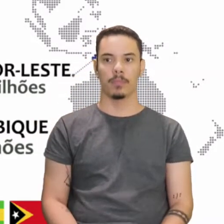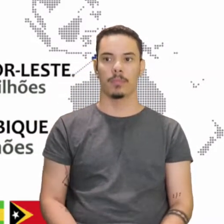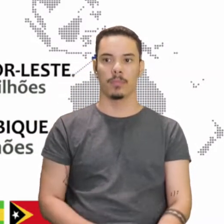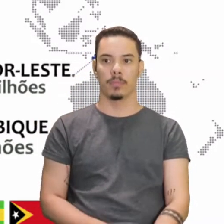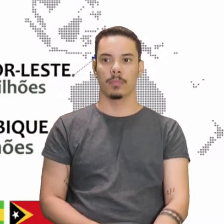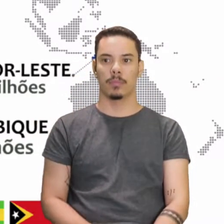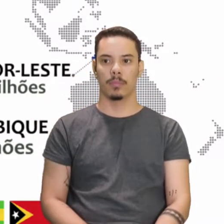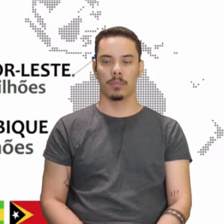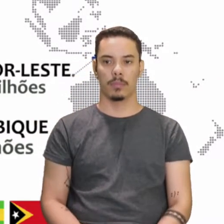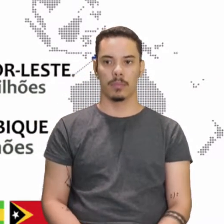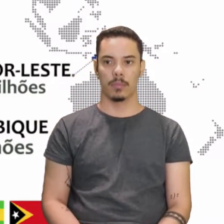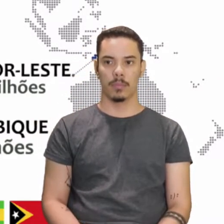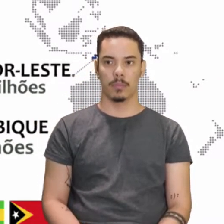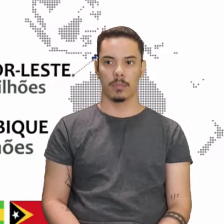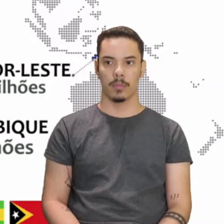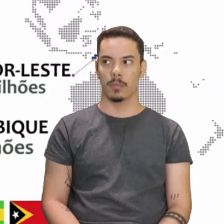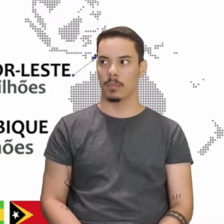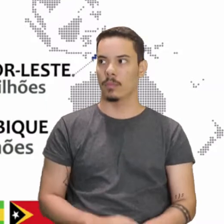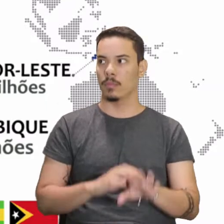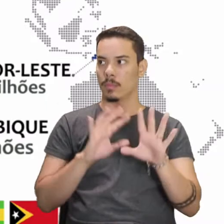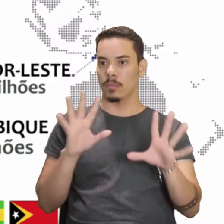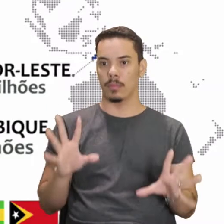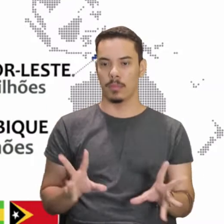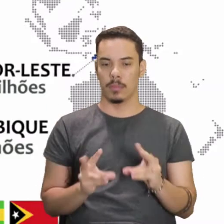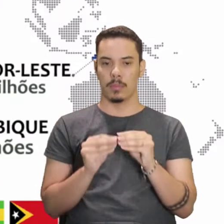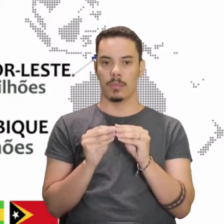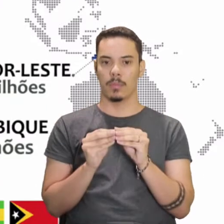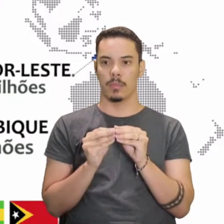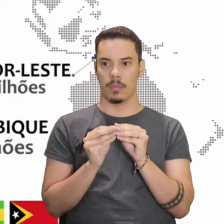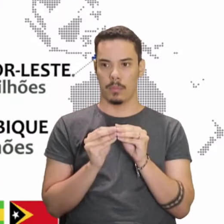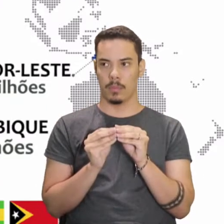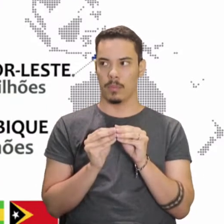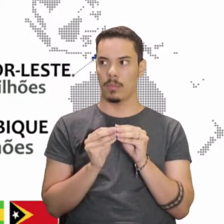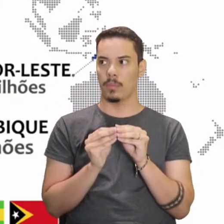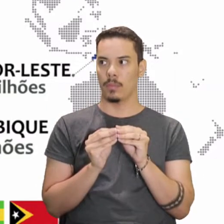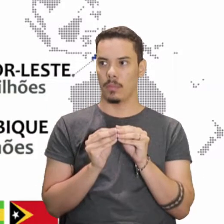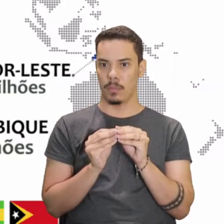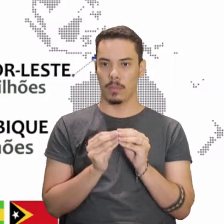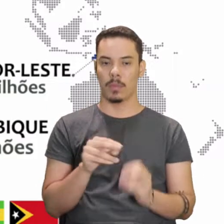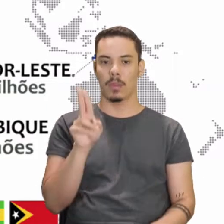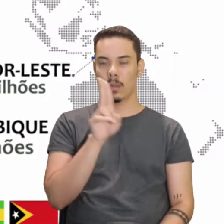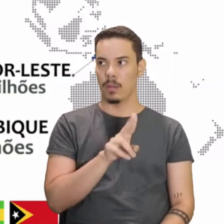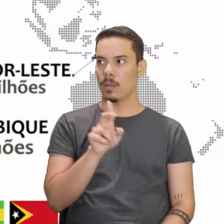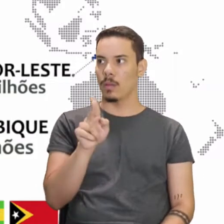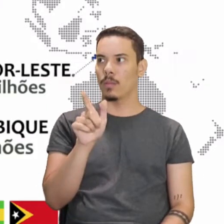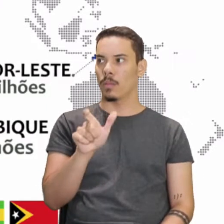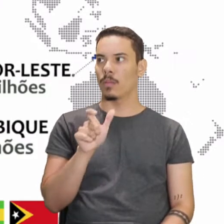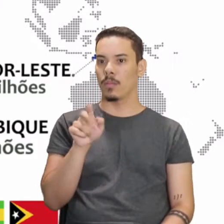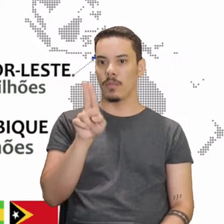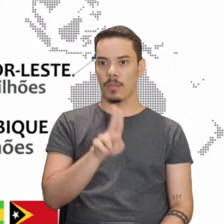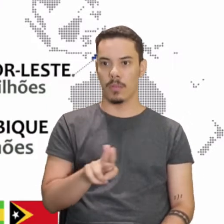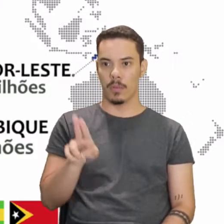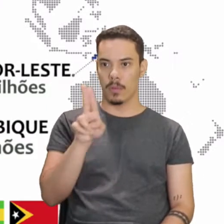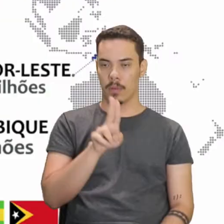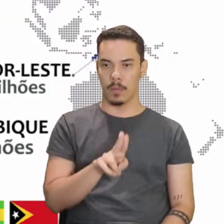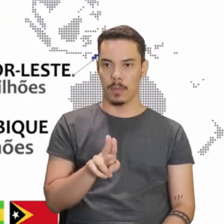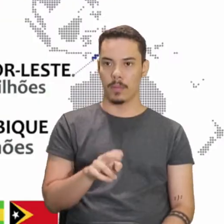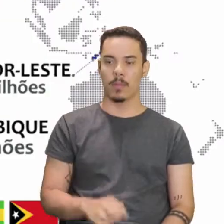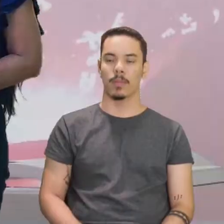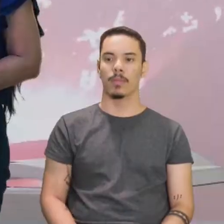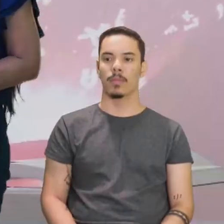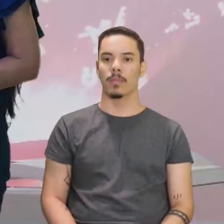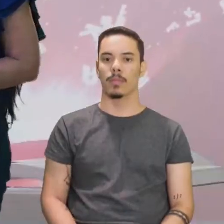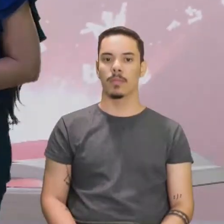certo. E para encerrar, né, eu vou usar uma palavra que você utiliza muito. Chega aí, meu diretor.